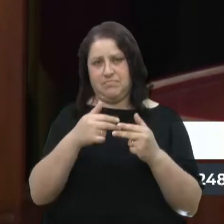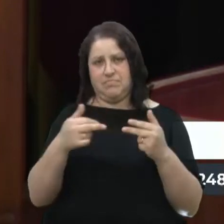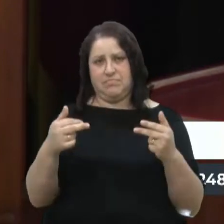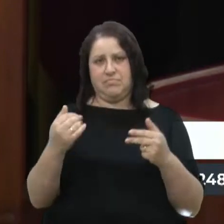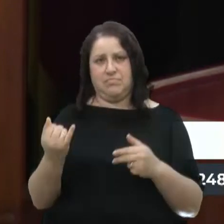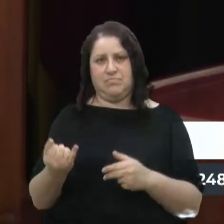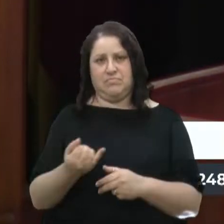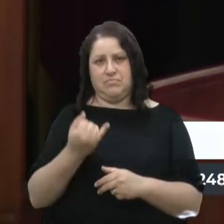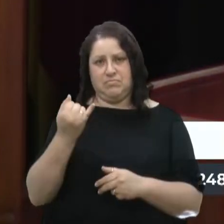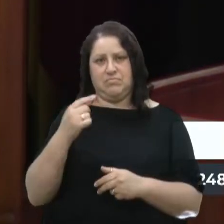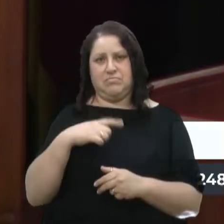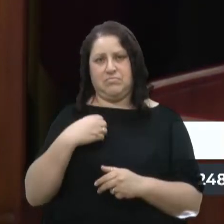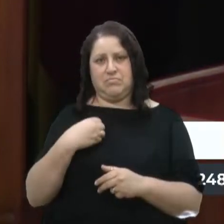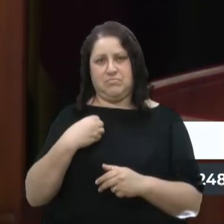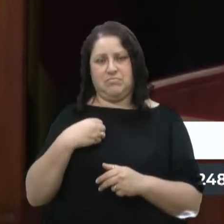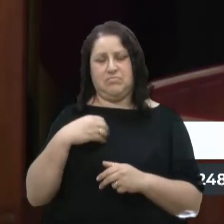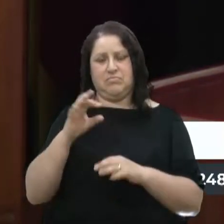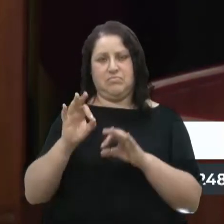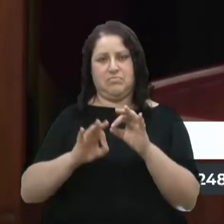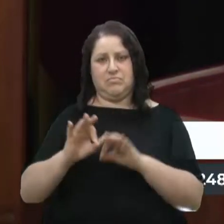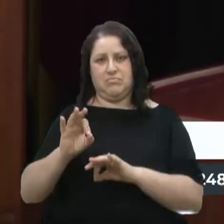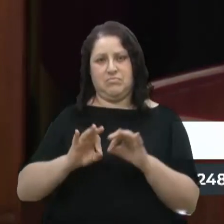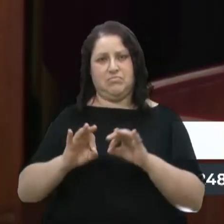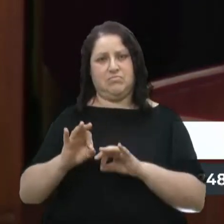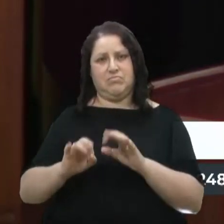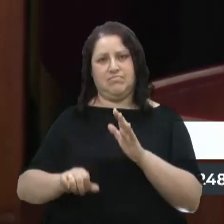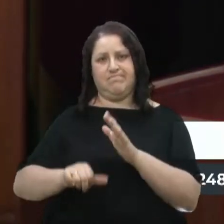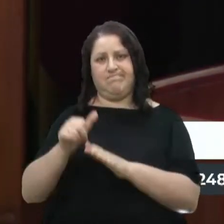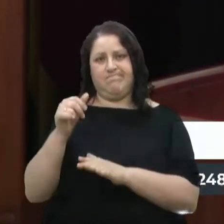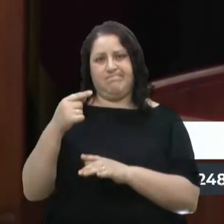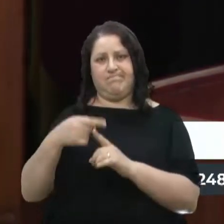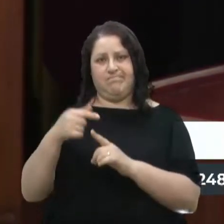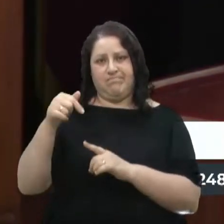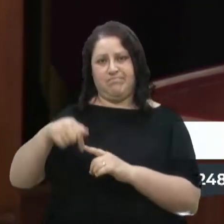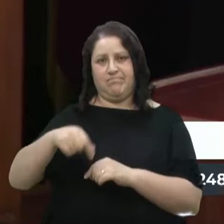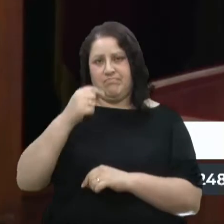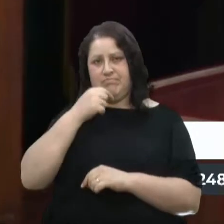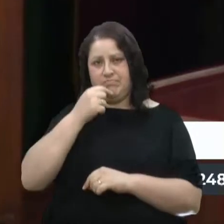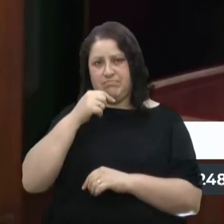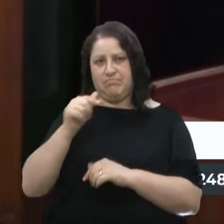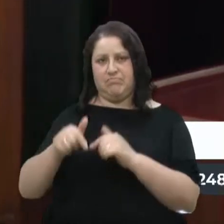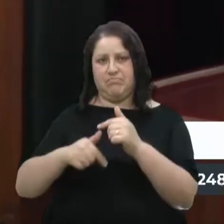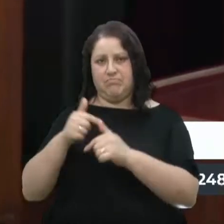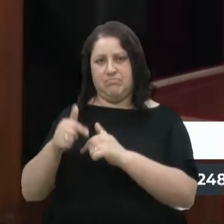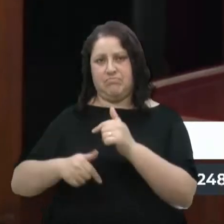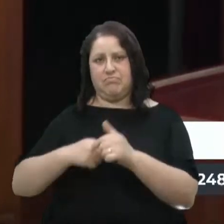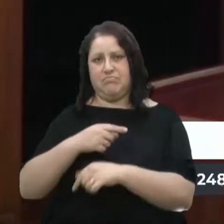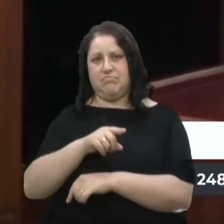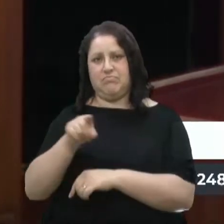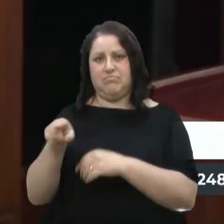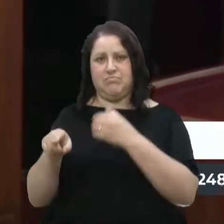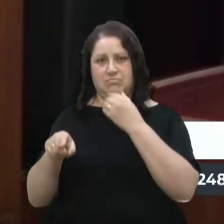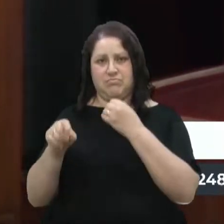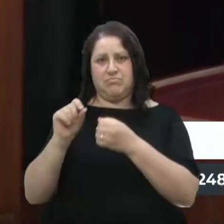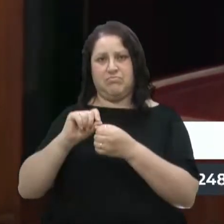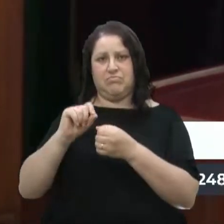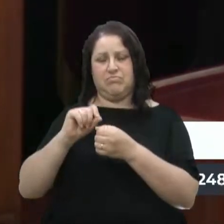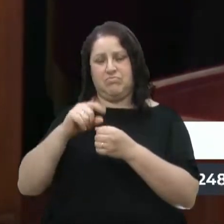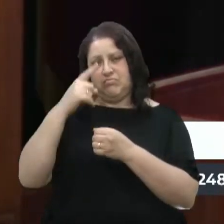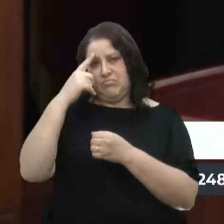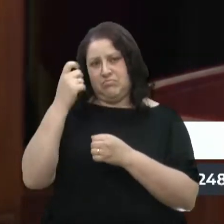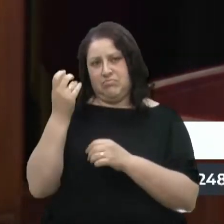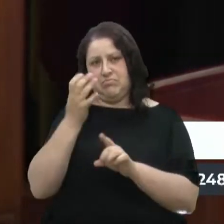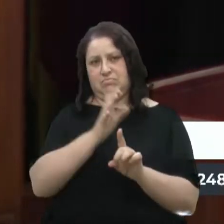importante, existe um projeto pioneiro em Caxias do Sul, que ele trabalha com os homens que cometem violência contra